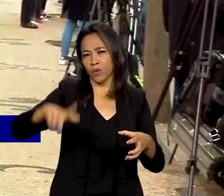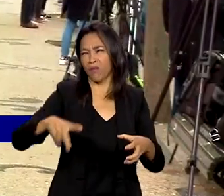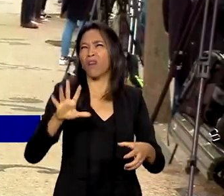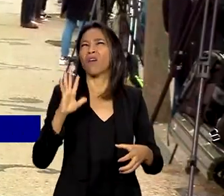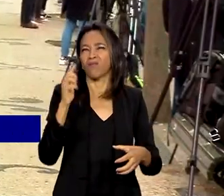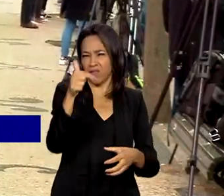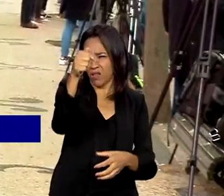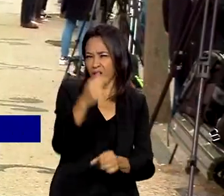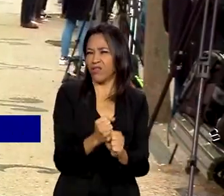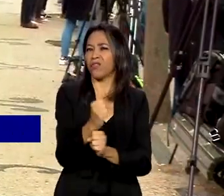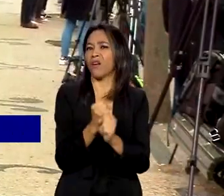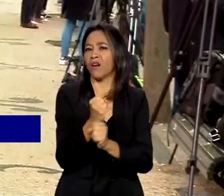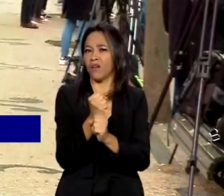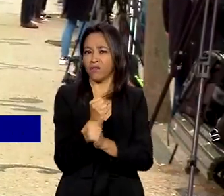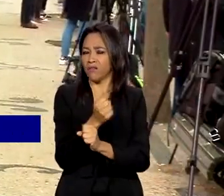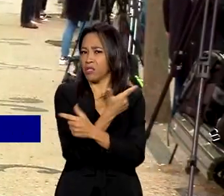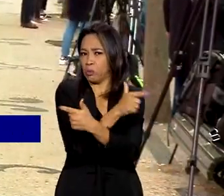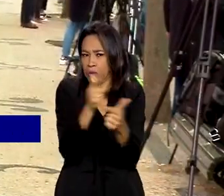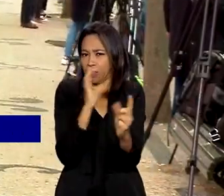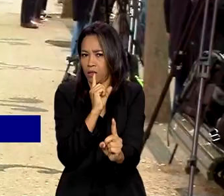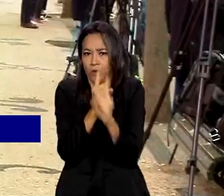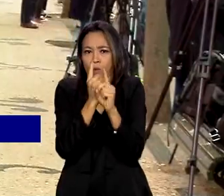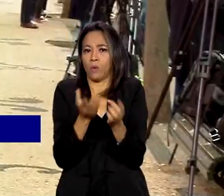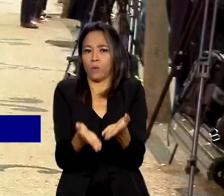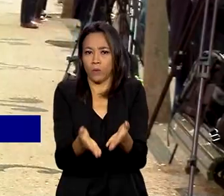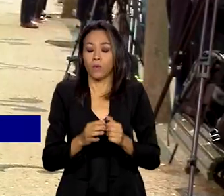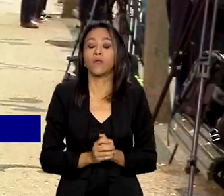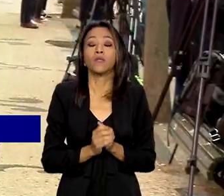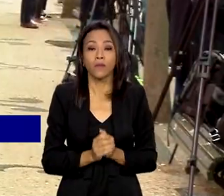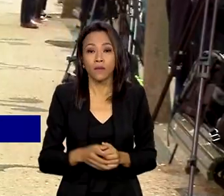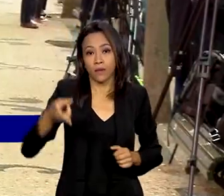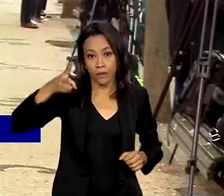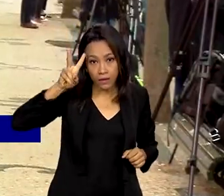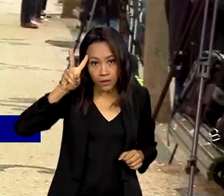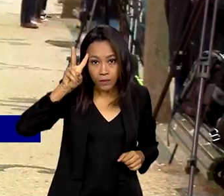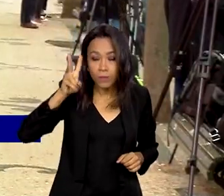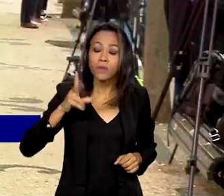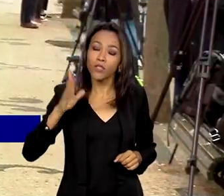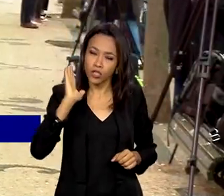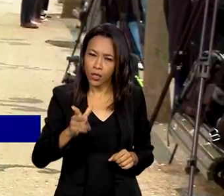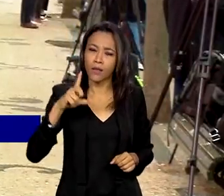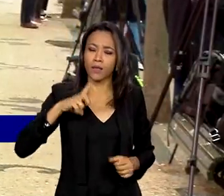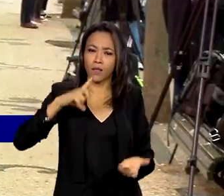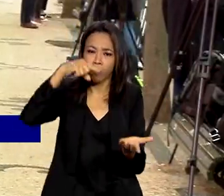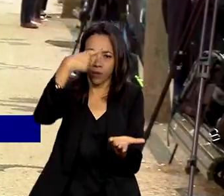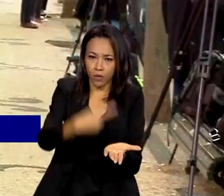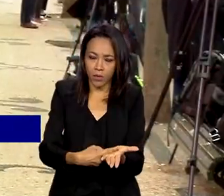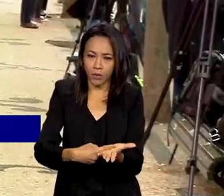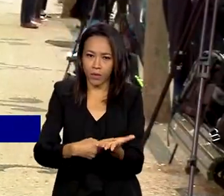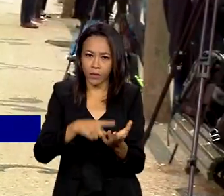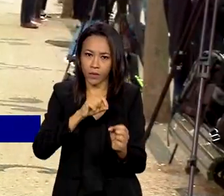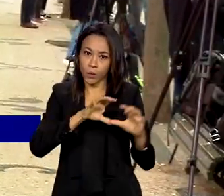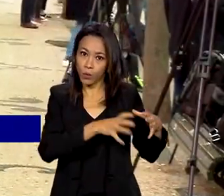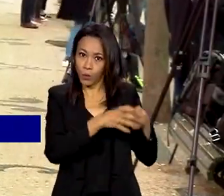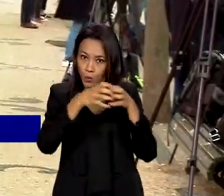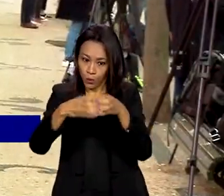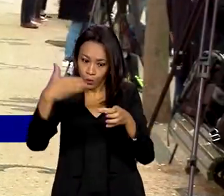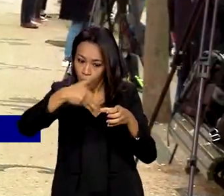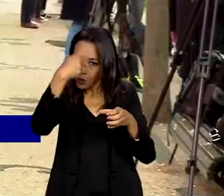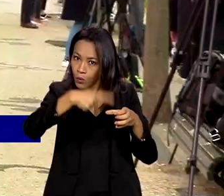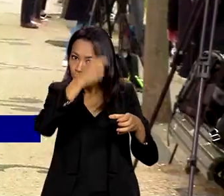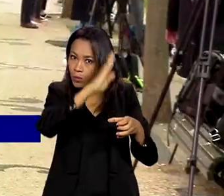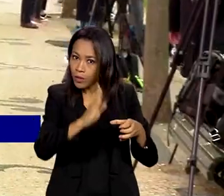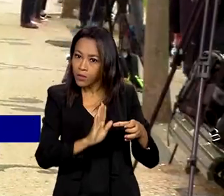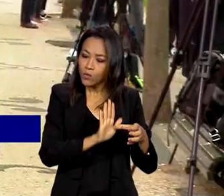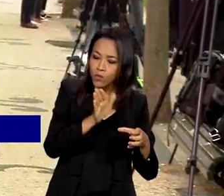há 7 anos. Então, na segunda-feira, também já tem uma agenda aí, a comitiva brasileira vai para a